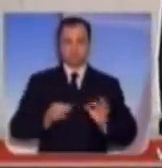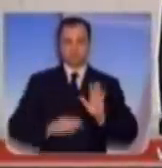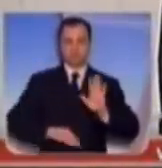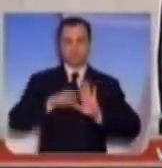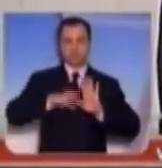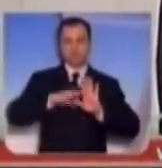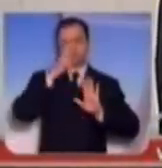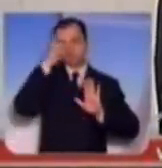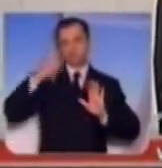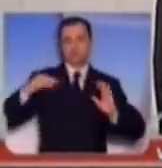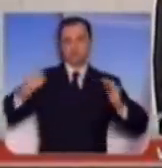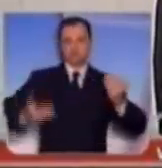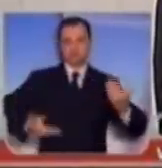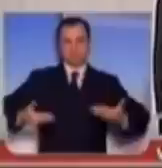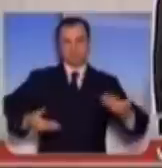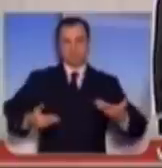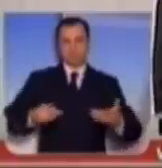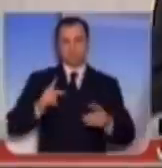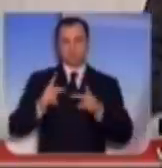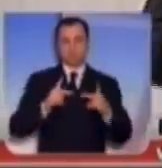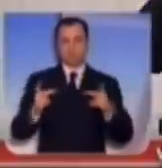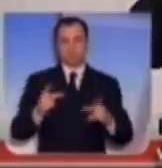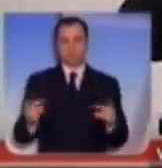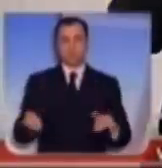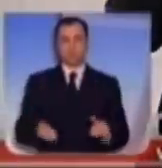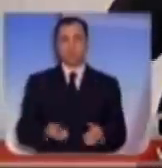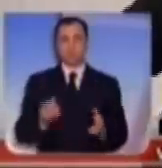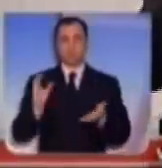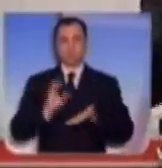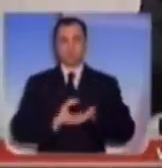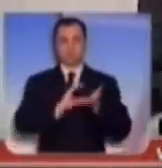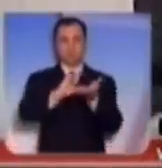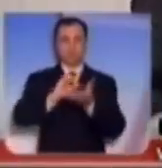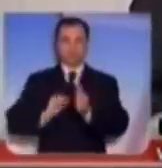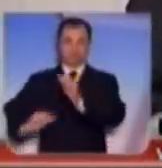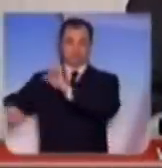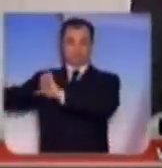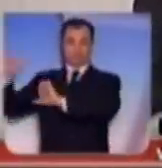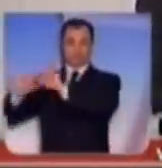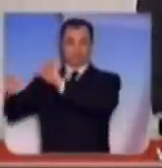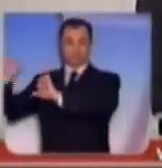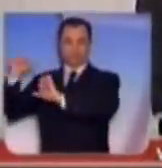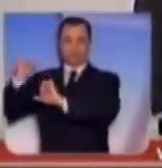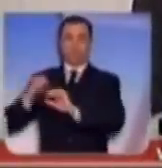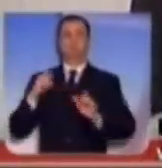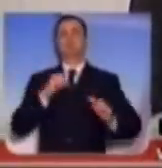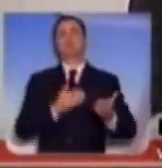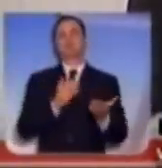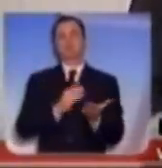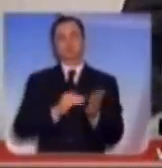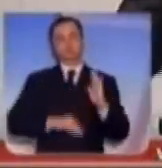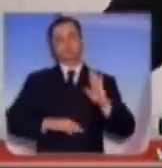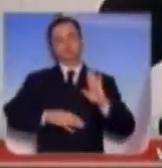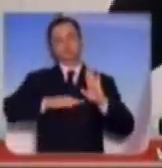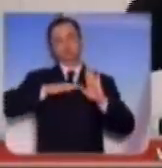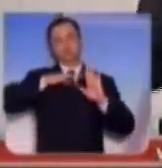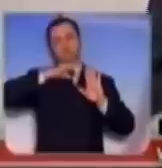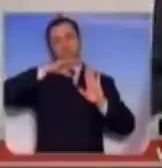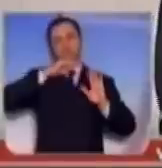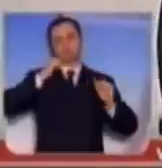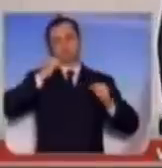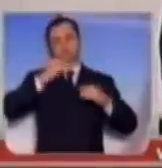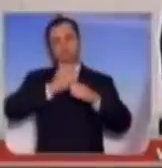de carreira dos servidores, patrocinando um verdadeiro retrocesso na carreira do magistério, carreira